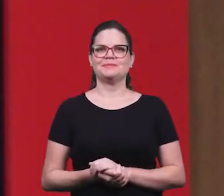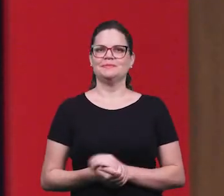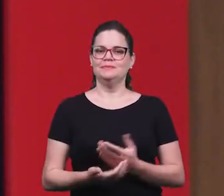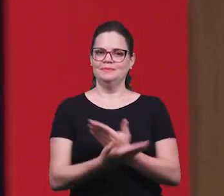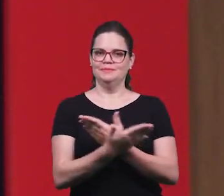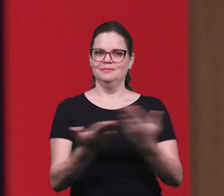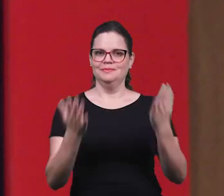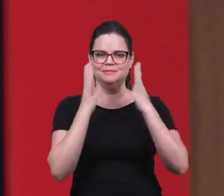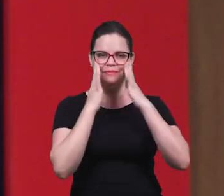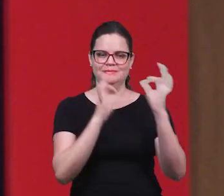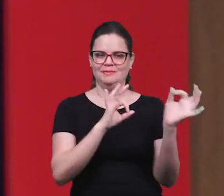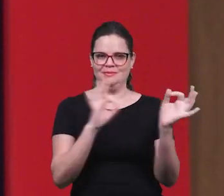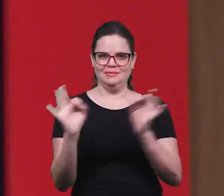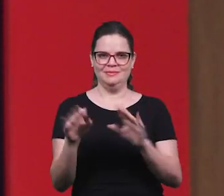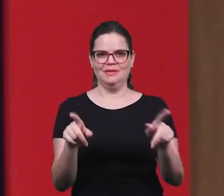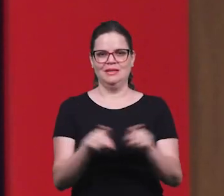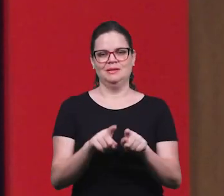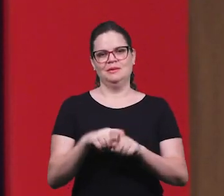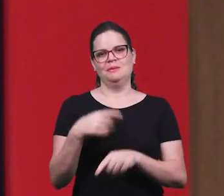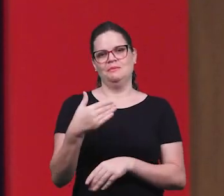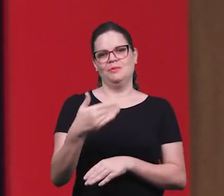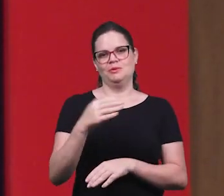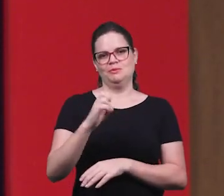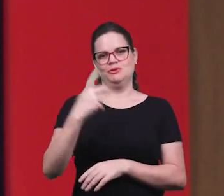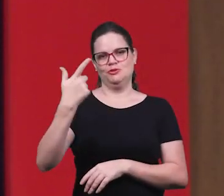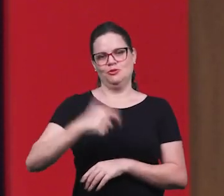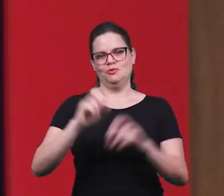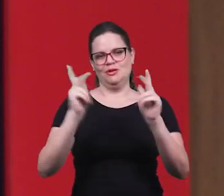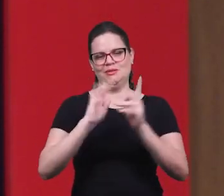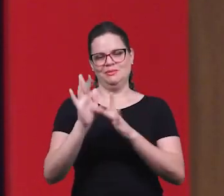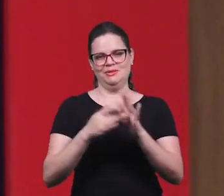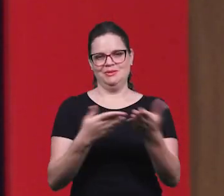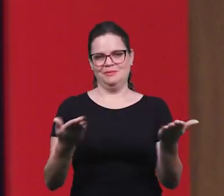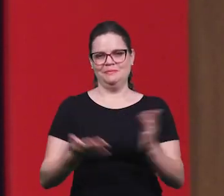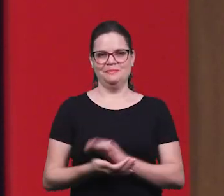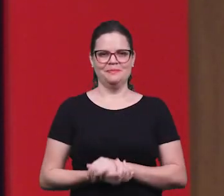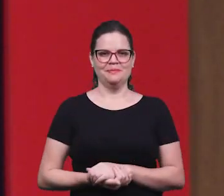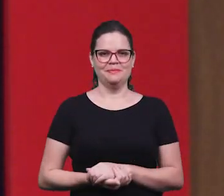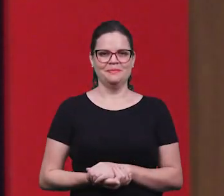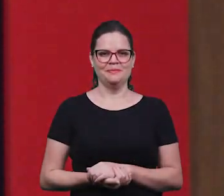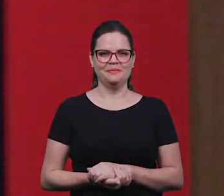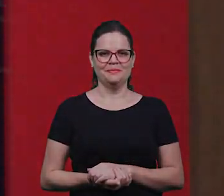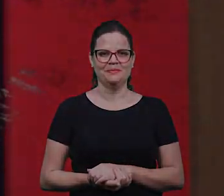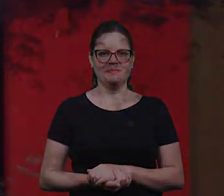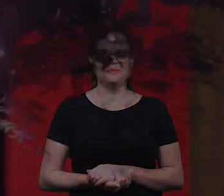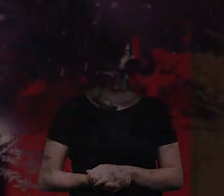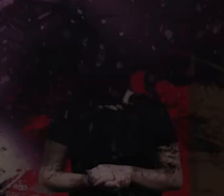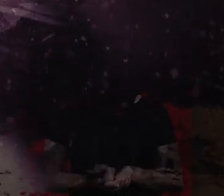Aqueles que nos acompanharam, até o nosso próximo episódio. A paz do Senhor Jesus.